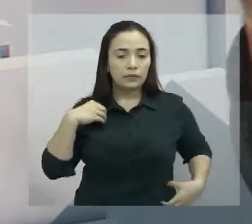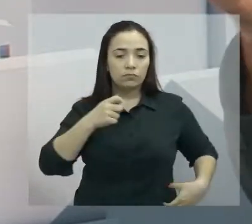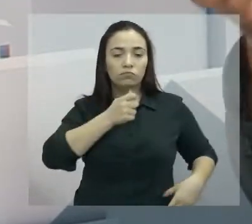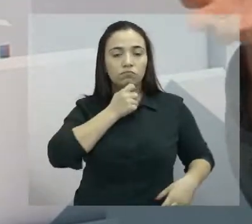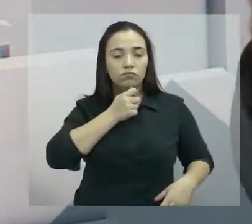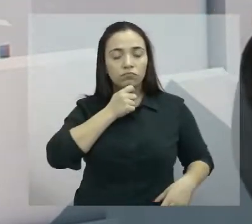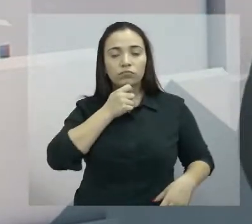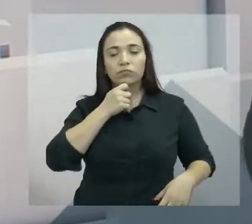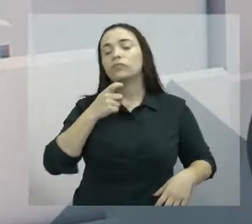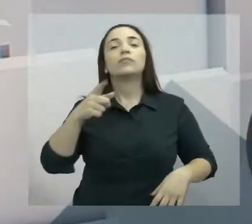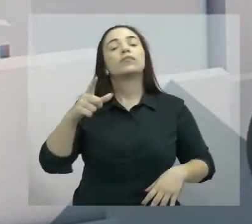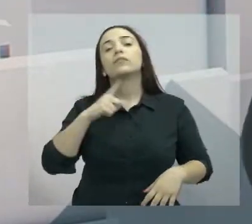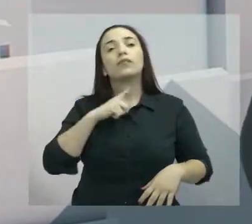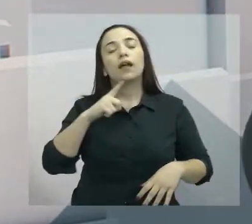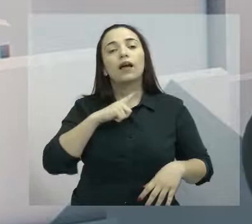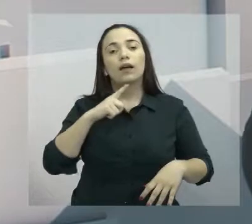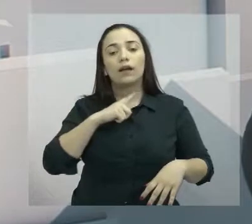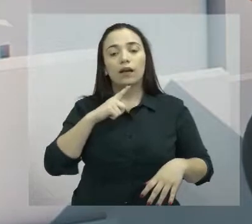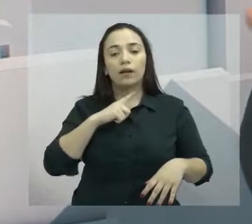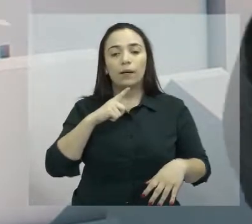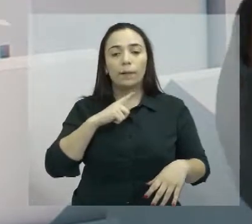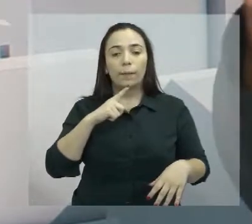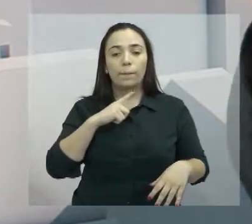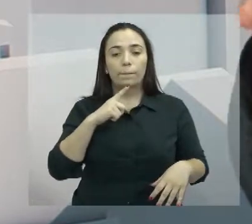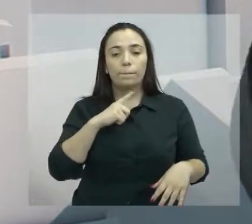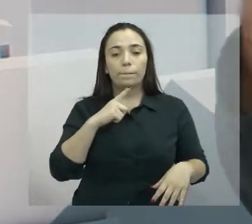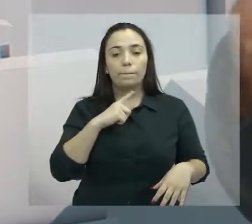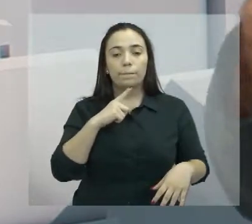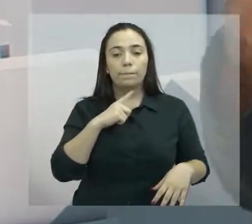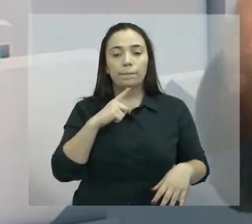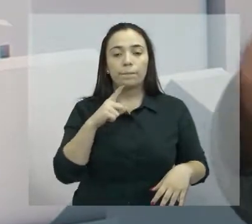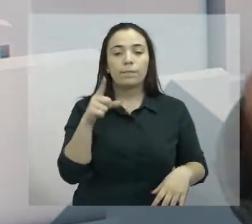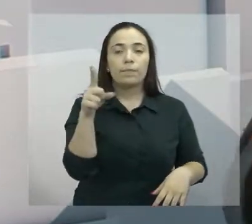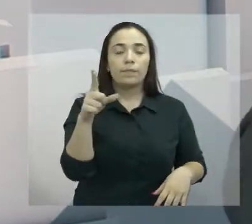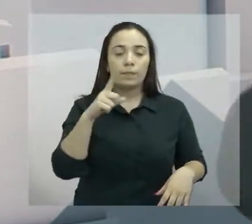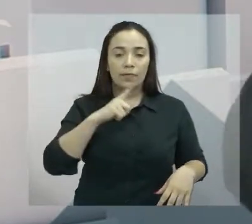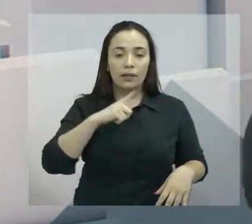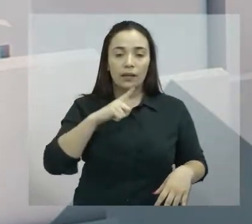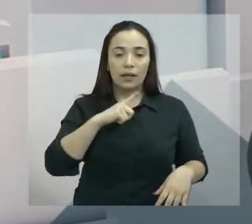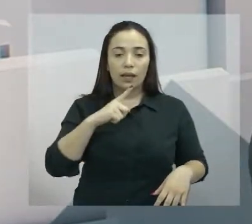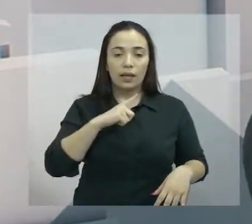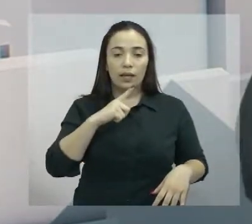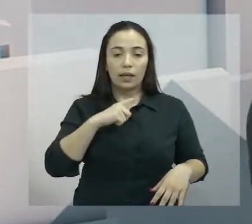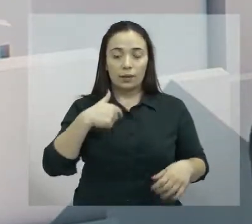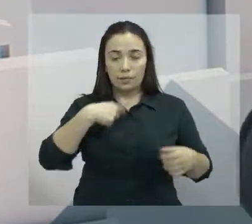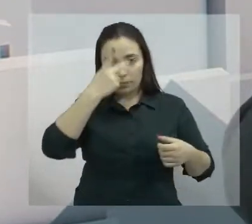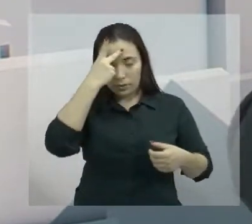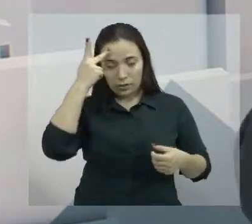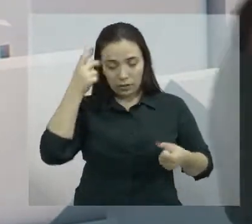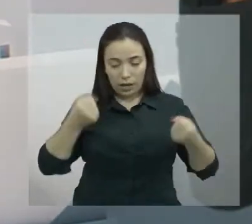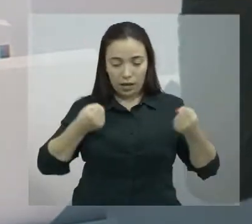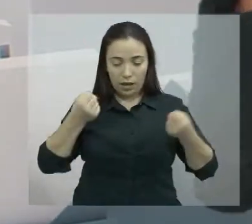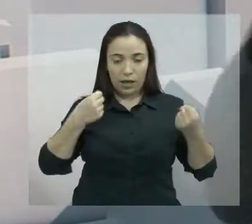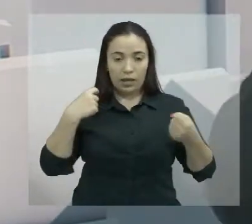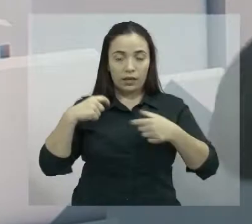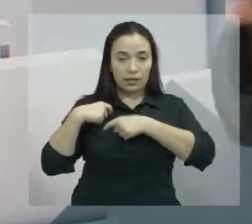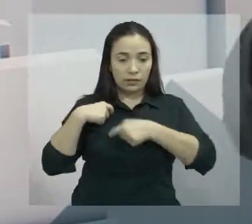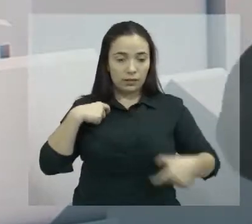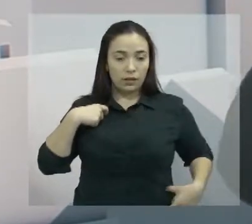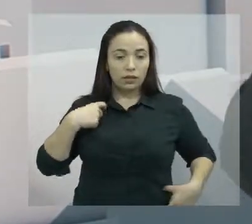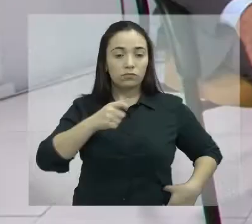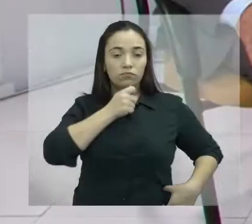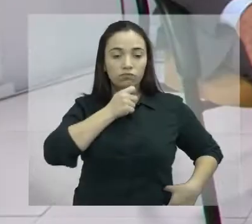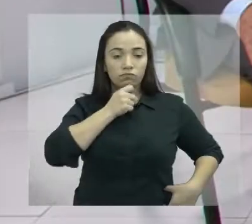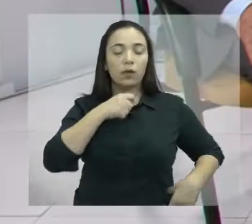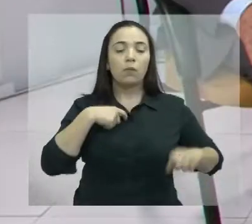quer dizer, são duas situações em que provocando um acidente, a pessoa que está dirigindo sem cinto, ela pode ser cuspida